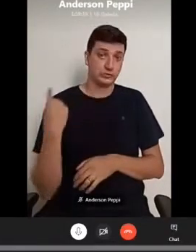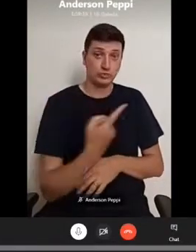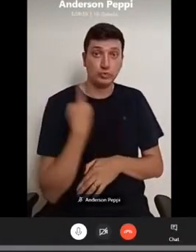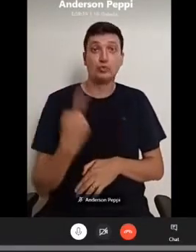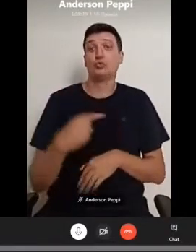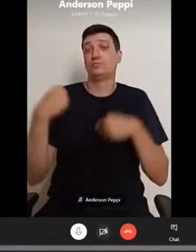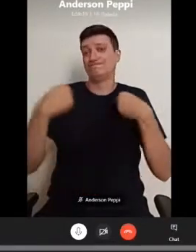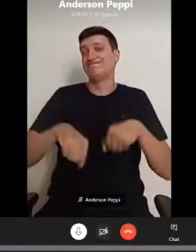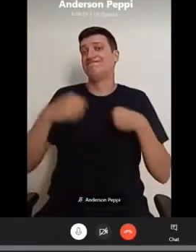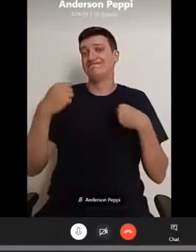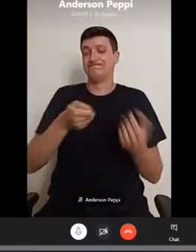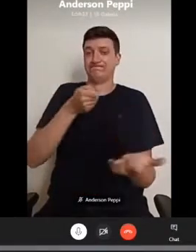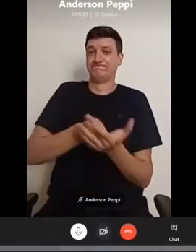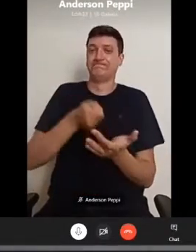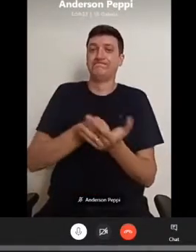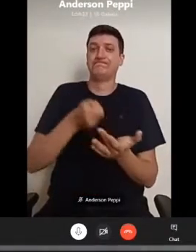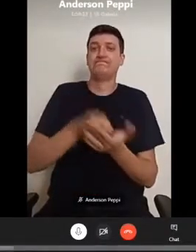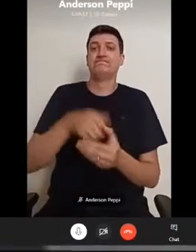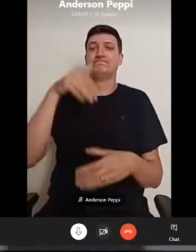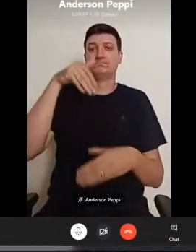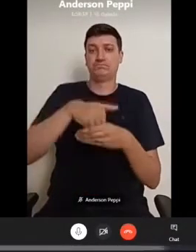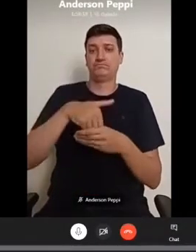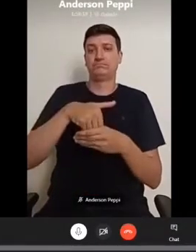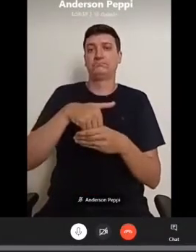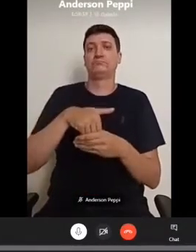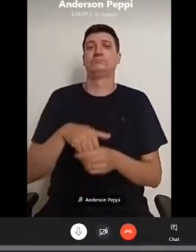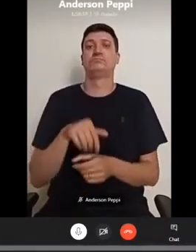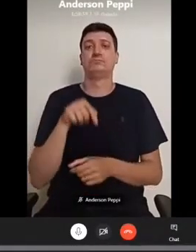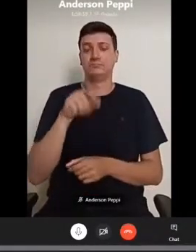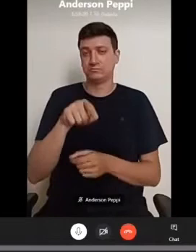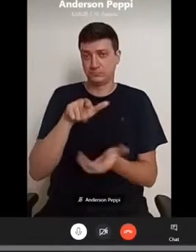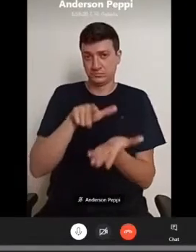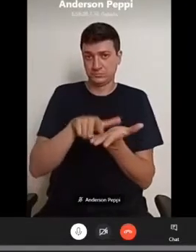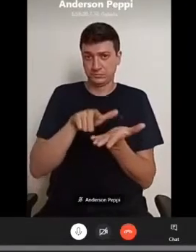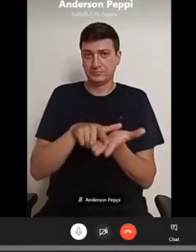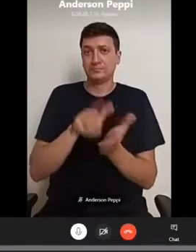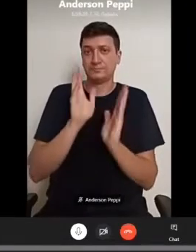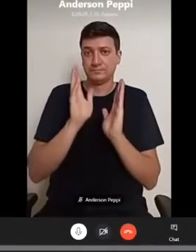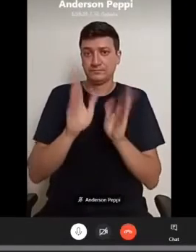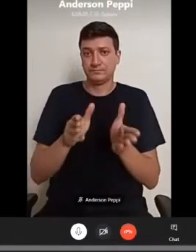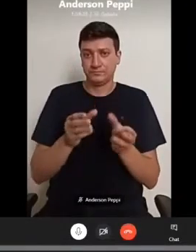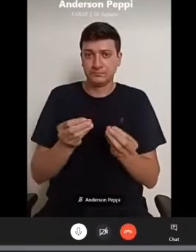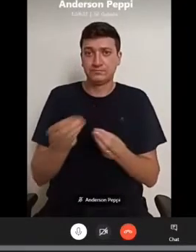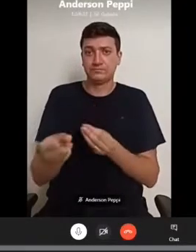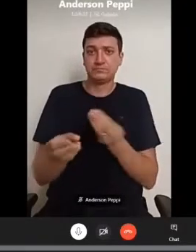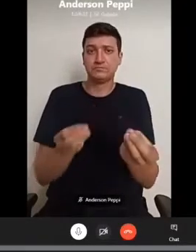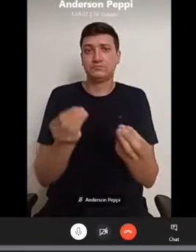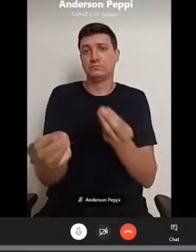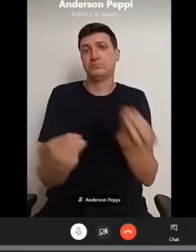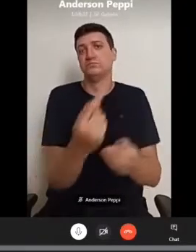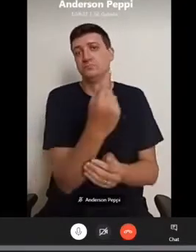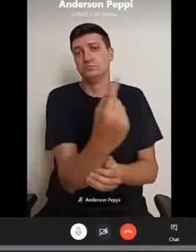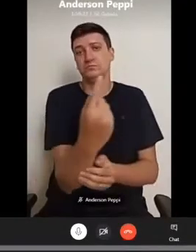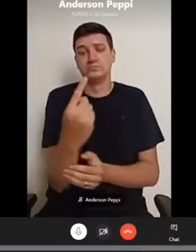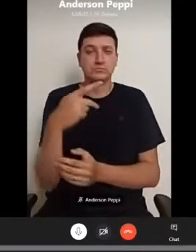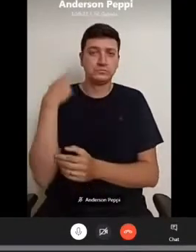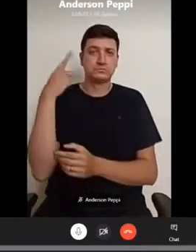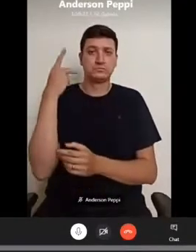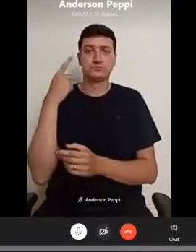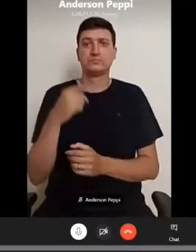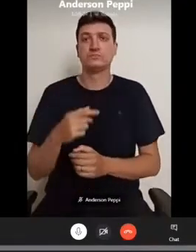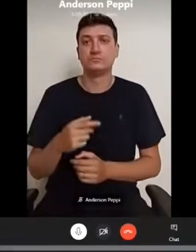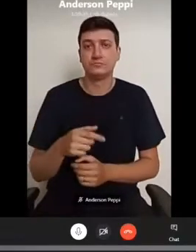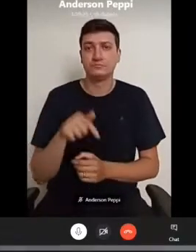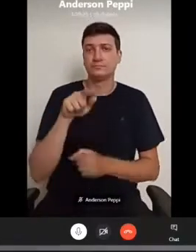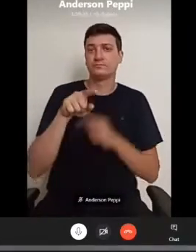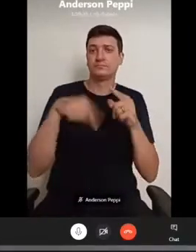As cédulas já estão sendo entregues aos vereadores, que serão chamados em ordem